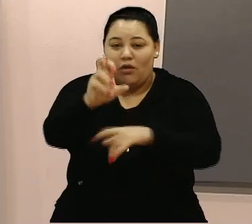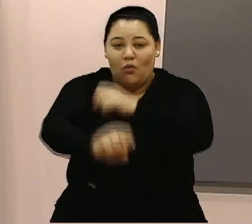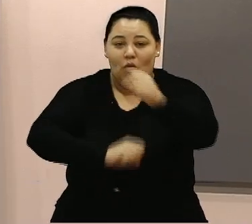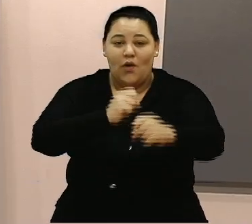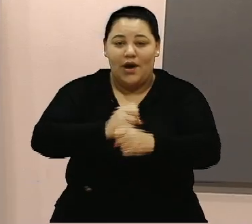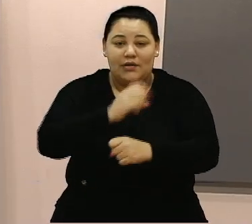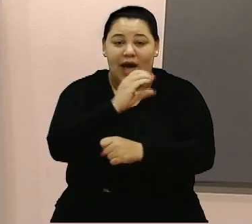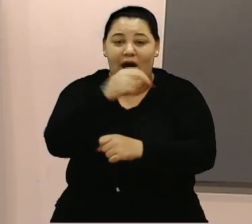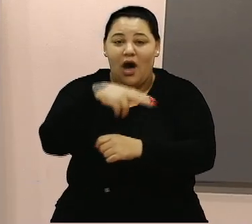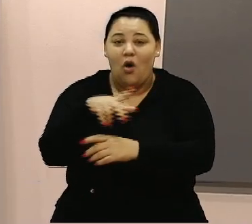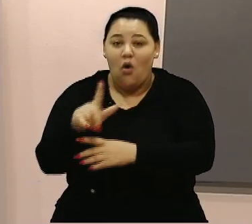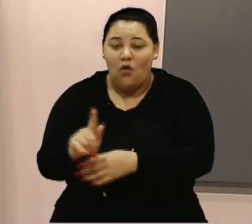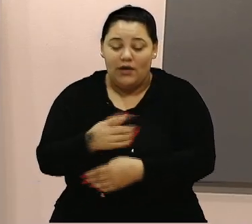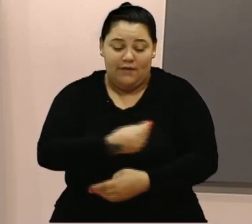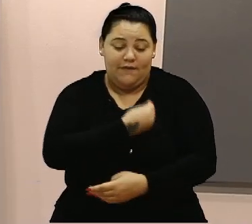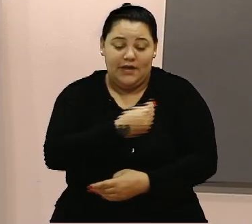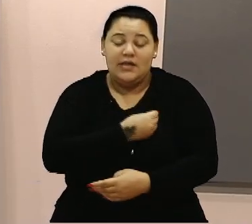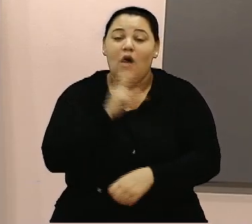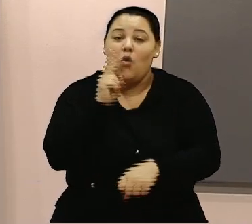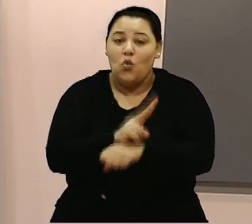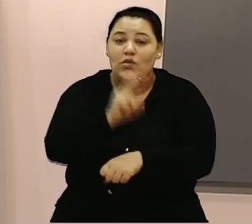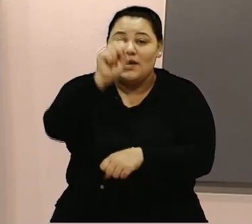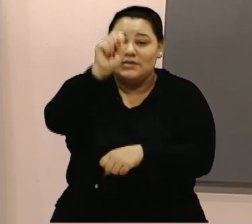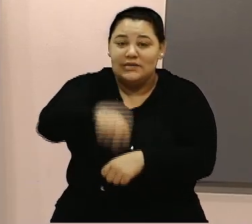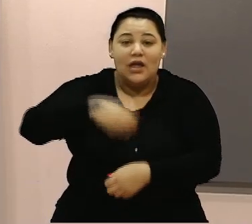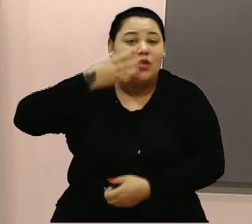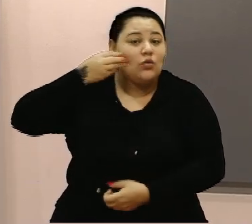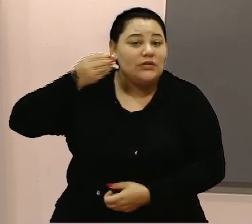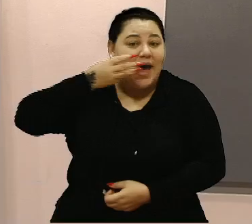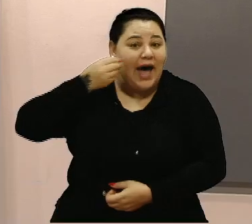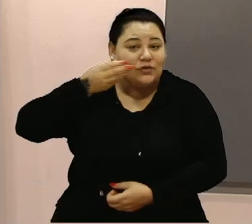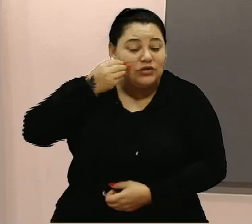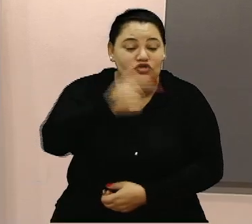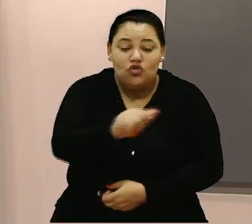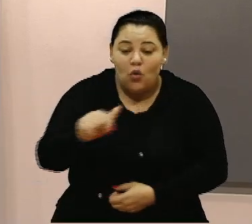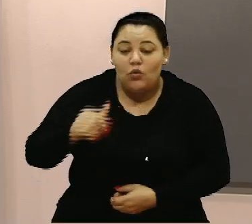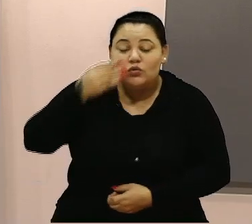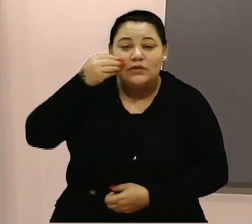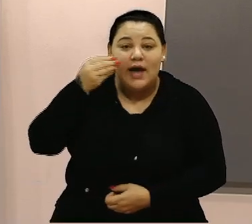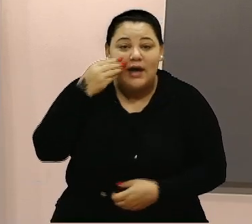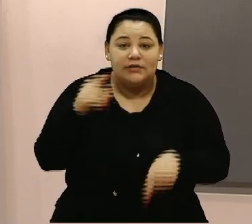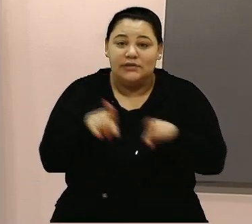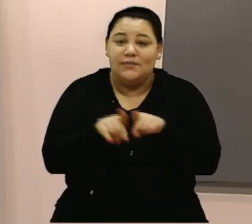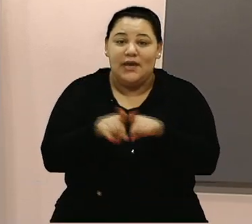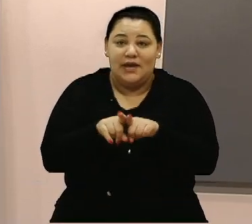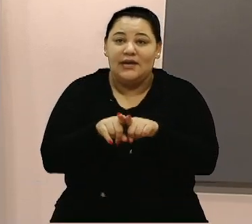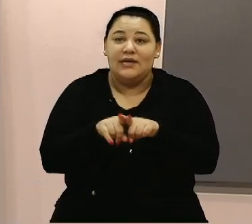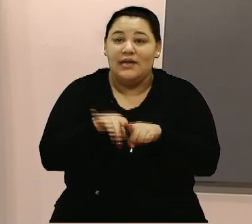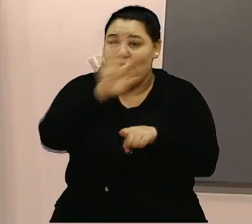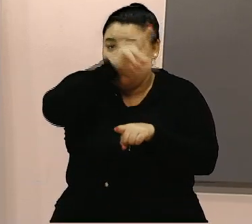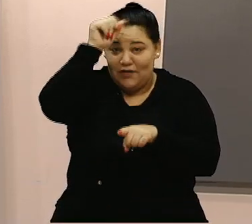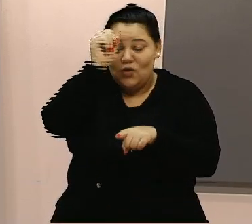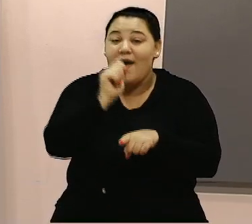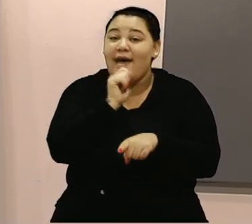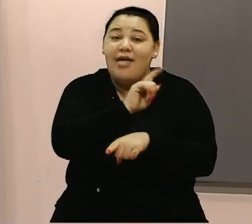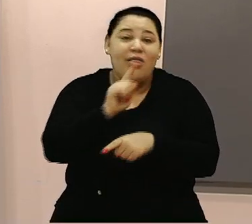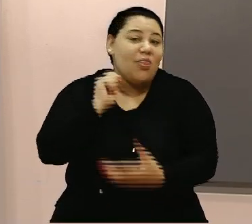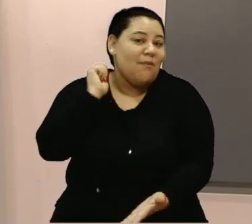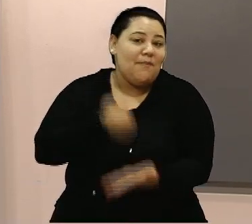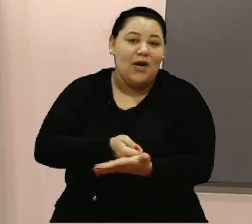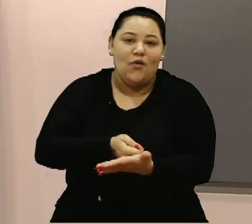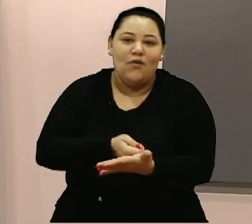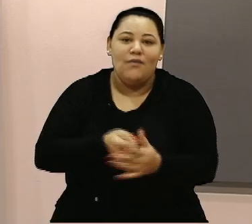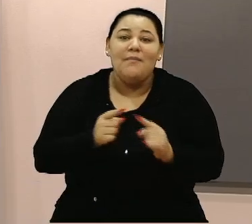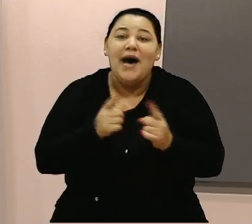Vida cuidou dos gatos do canil municipal e de muitos outros gatos, e que levou um calote dessa prefeitura. Mas esperar o